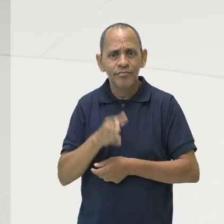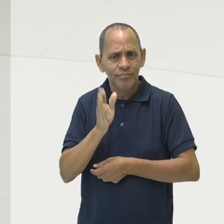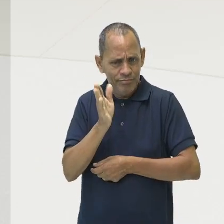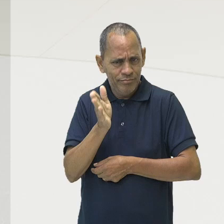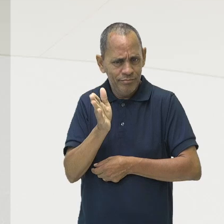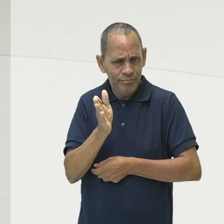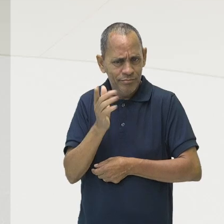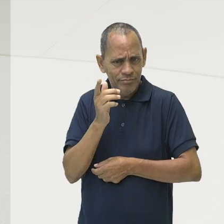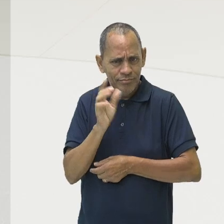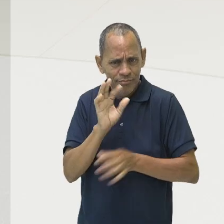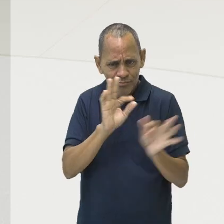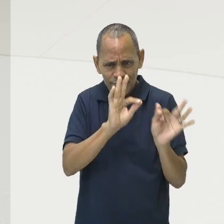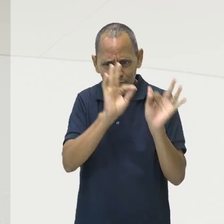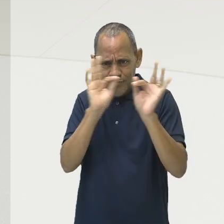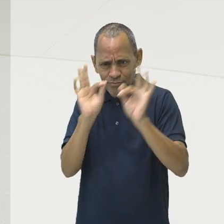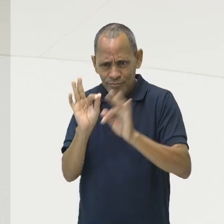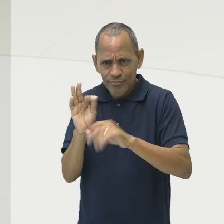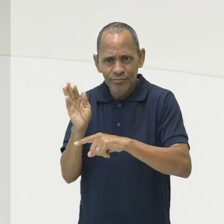vocês conhecem esse filme